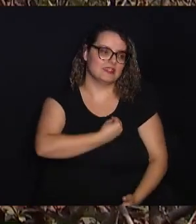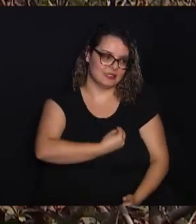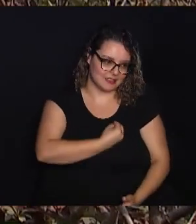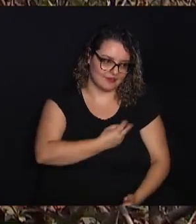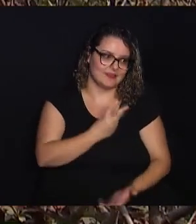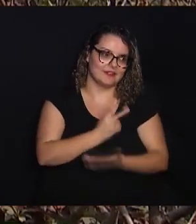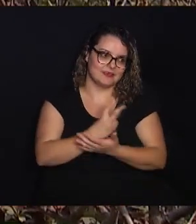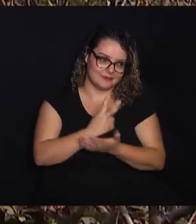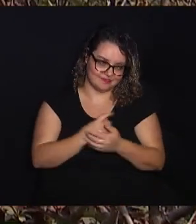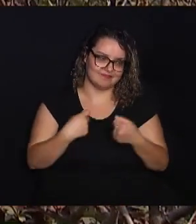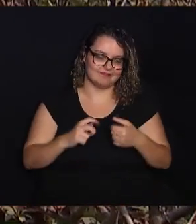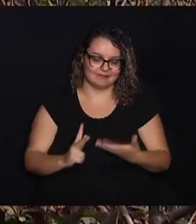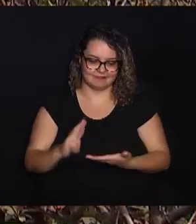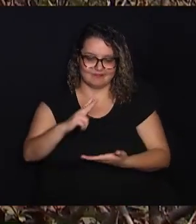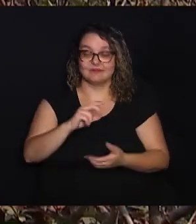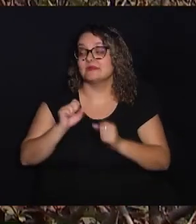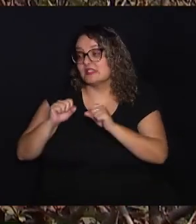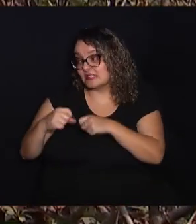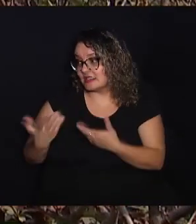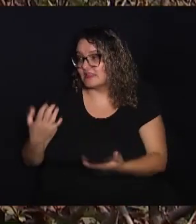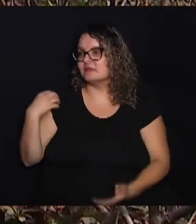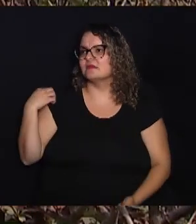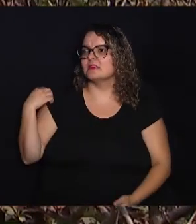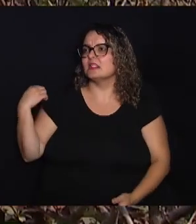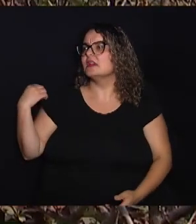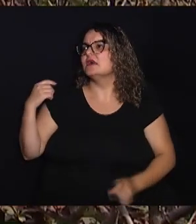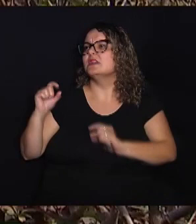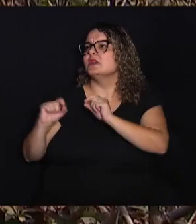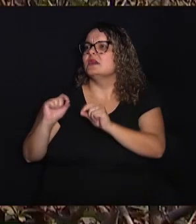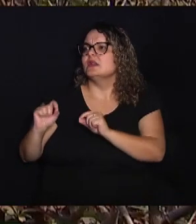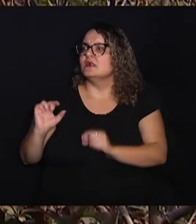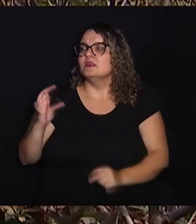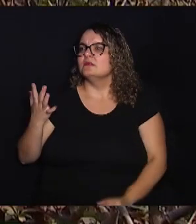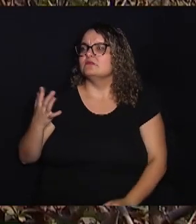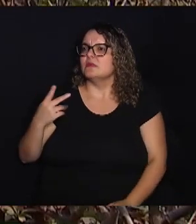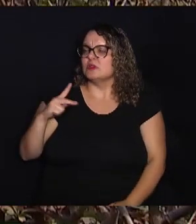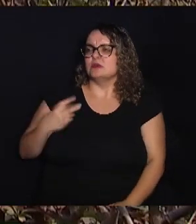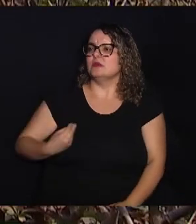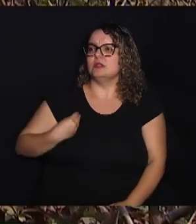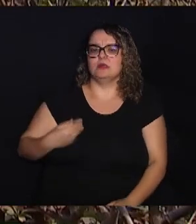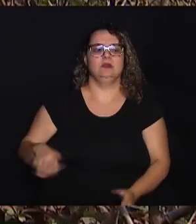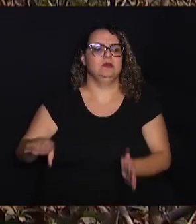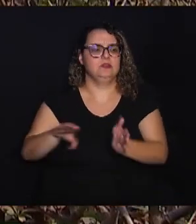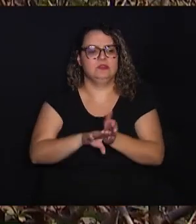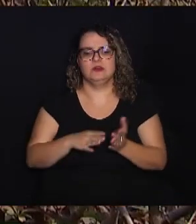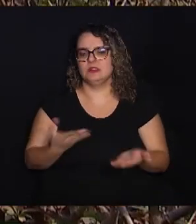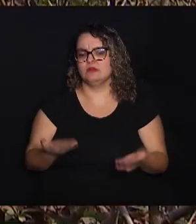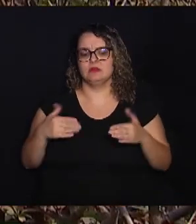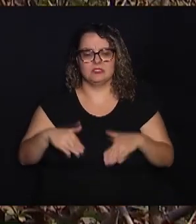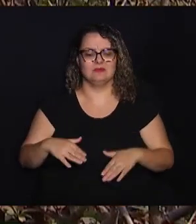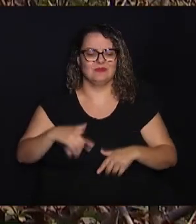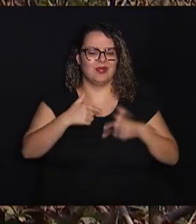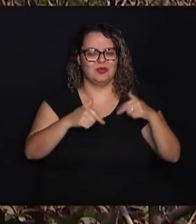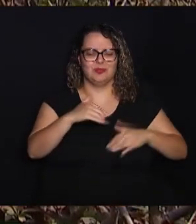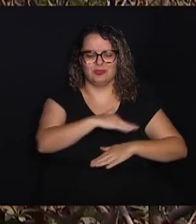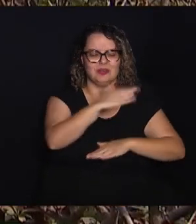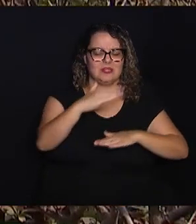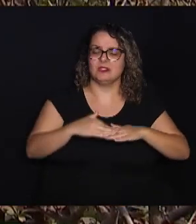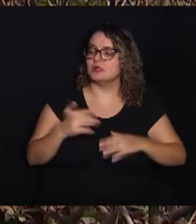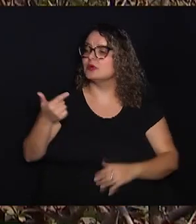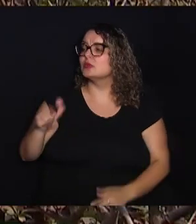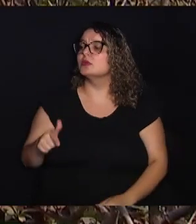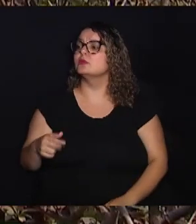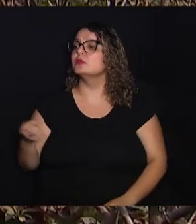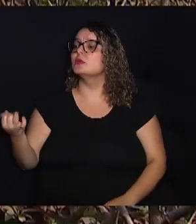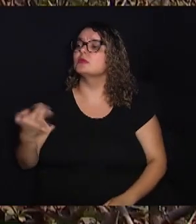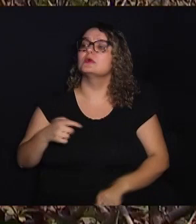né? Sim. Mas em que momento, o que estava acontecendo na sua vida que você falou, olha, eu vim aqui, trabalhava o dia inteiro e tal, e isso continuou por quanto